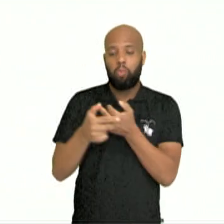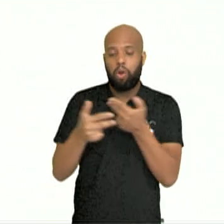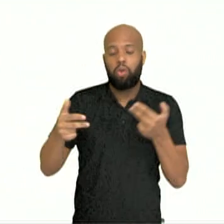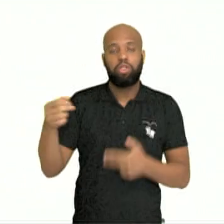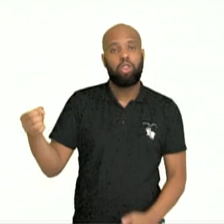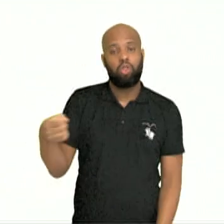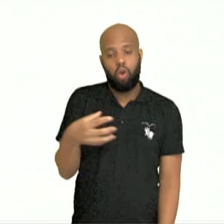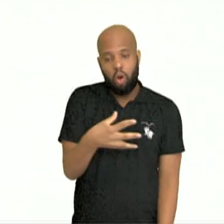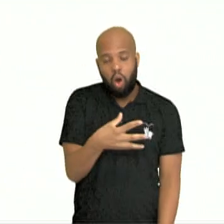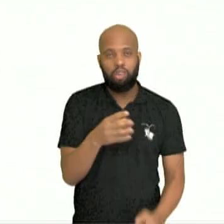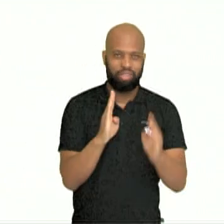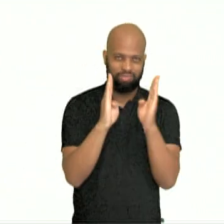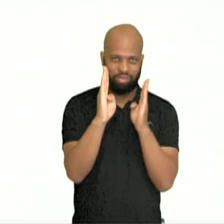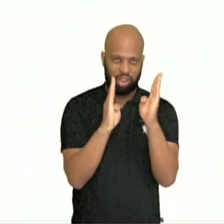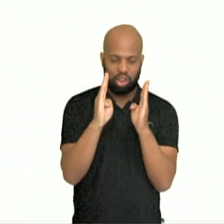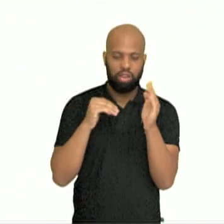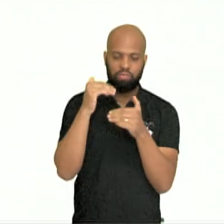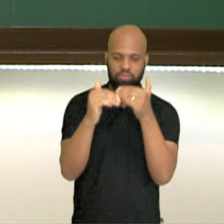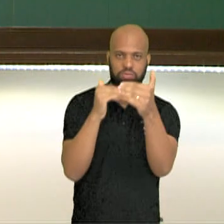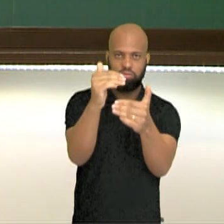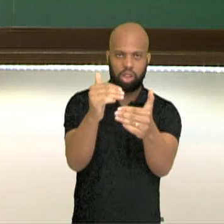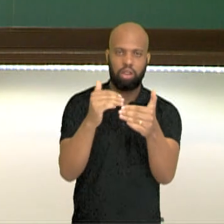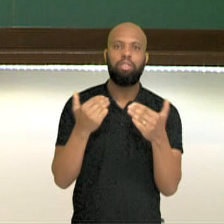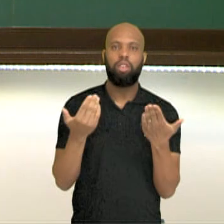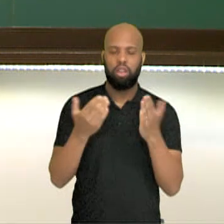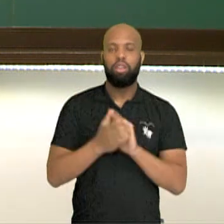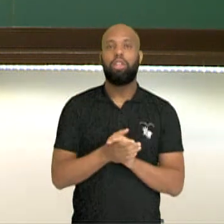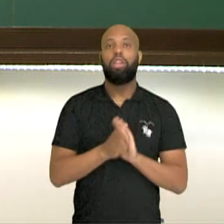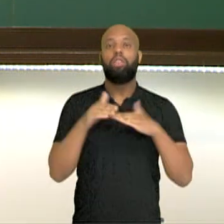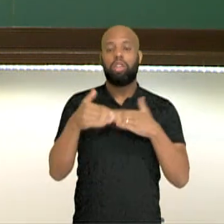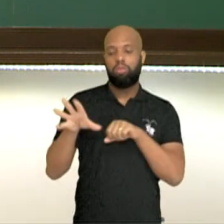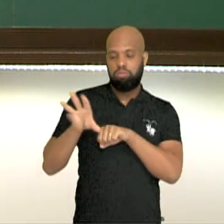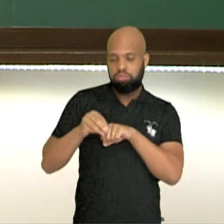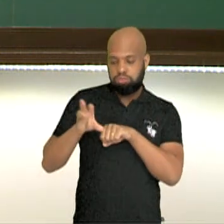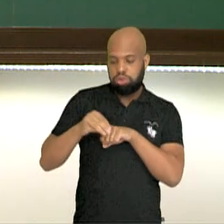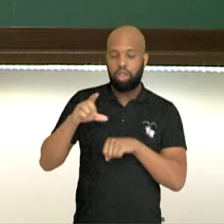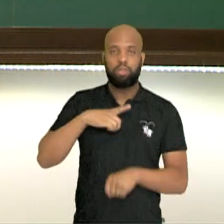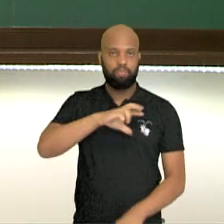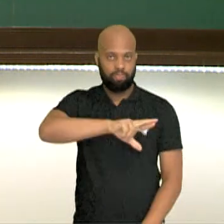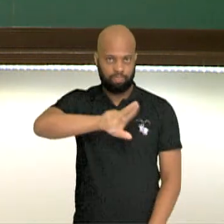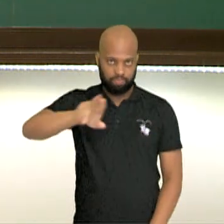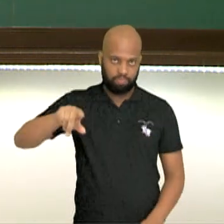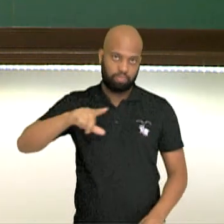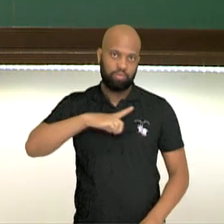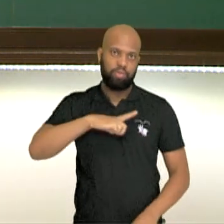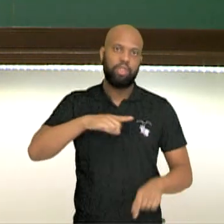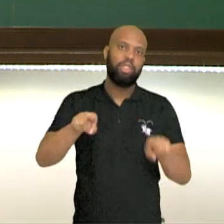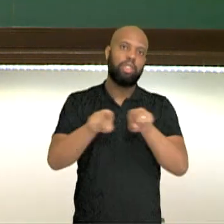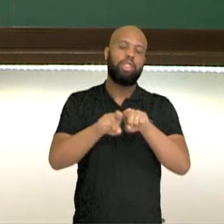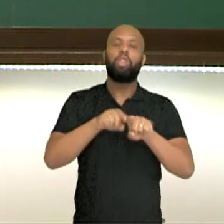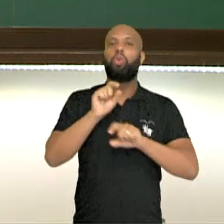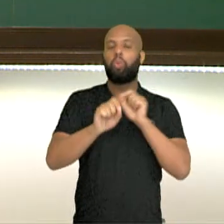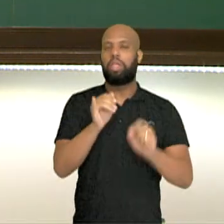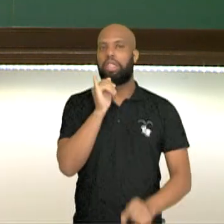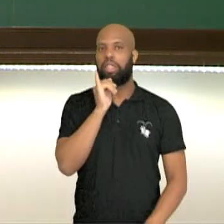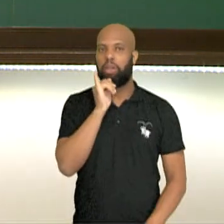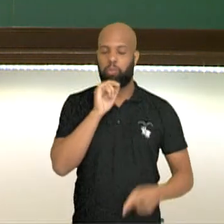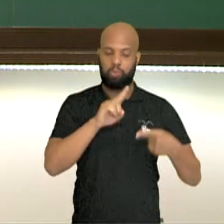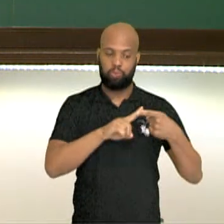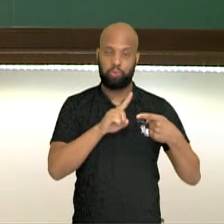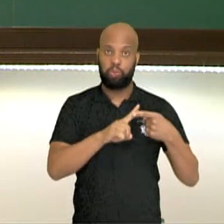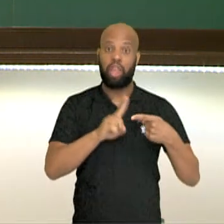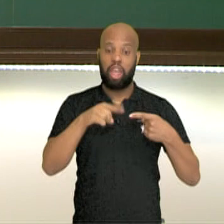novo, digamos, em termos de um desenvolvimento mais avançado, que muitos dos conhecimentos da física, da biologia, ainda passavam pela